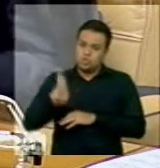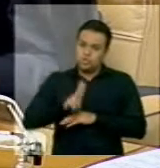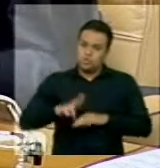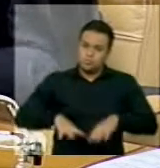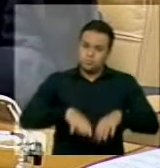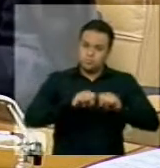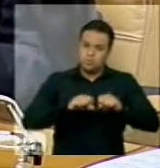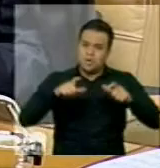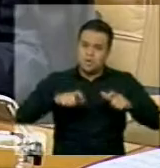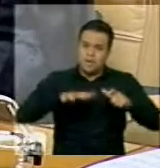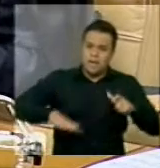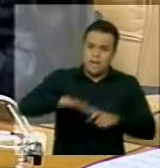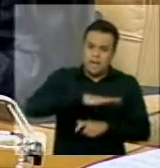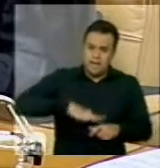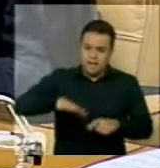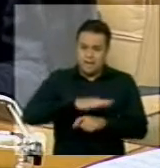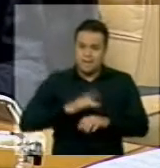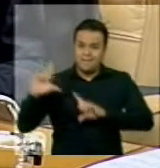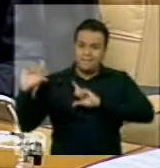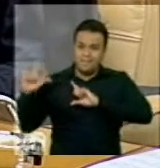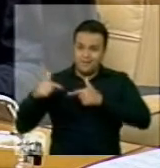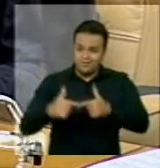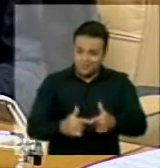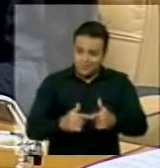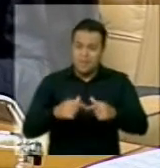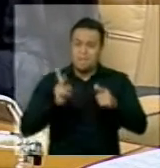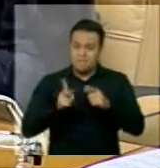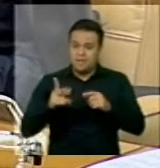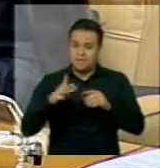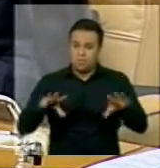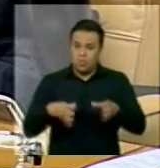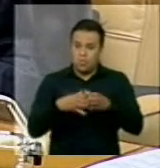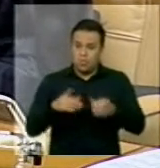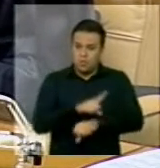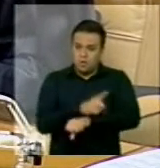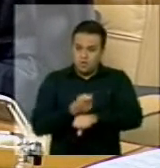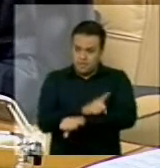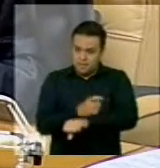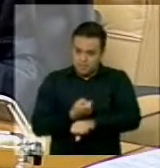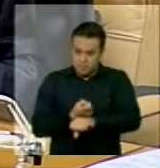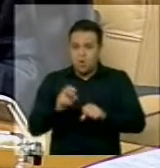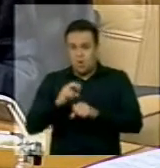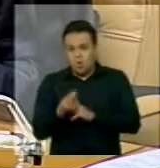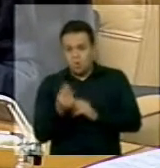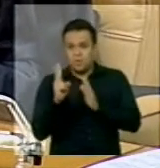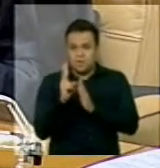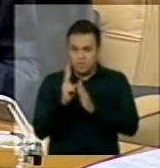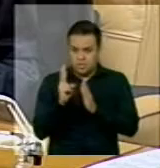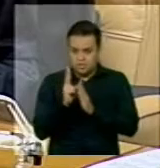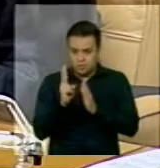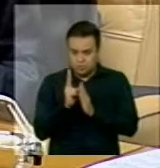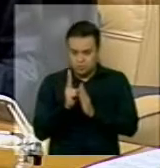que recaem sobre áreas tradicionalmente ocupadas por populações indígenas,